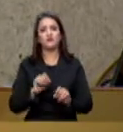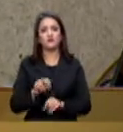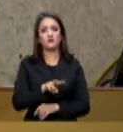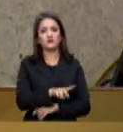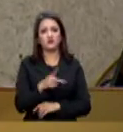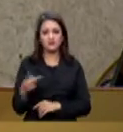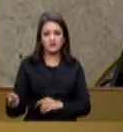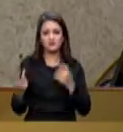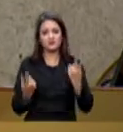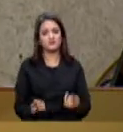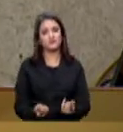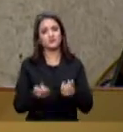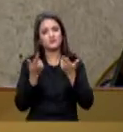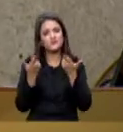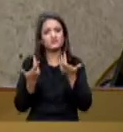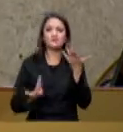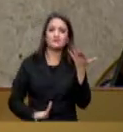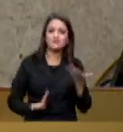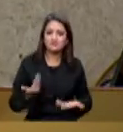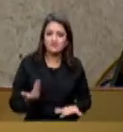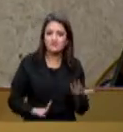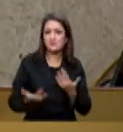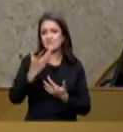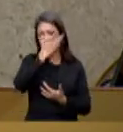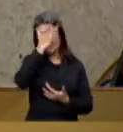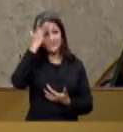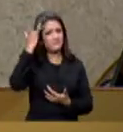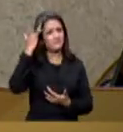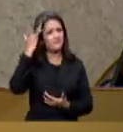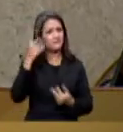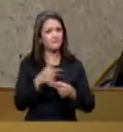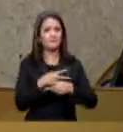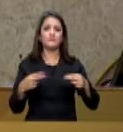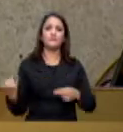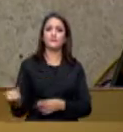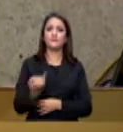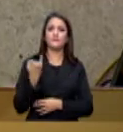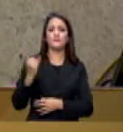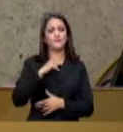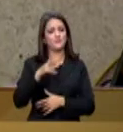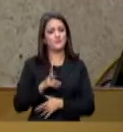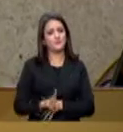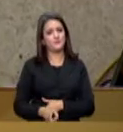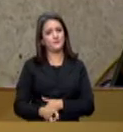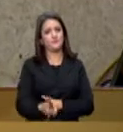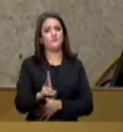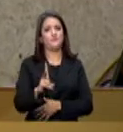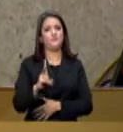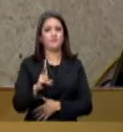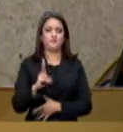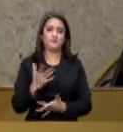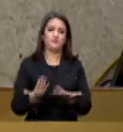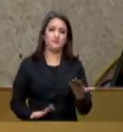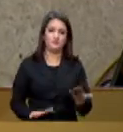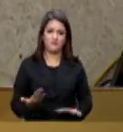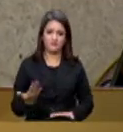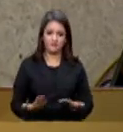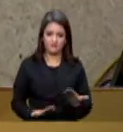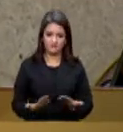encargos, serviços, pessoal e bens essenciais à continuidade dos